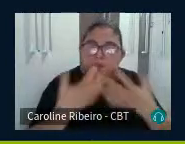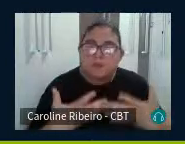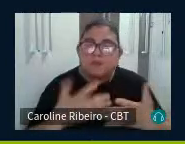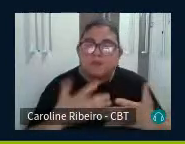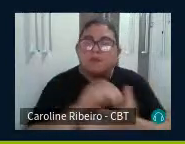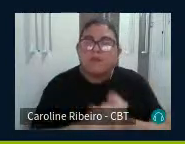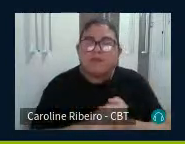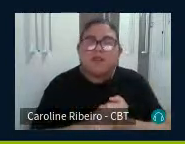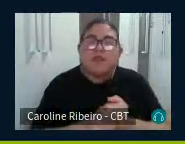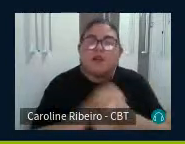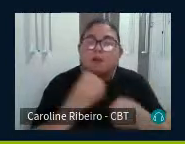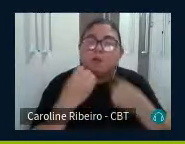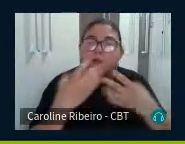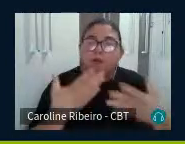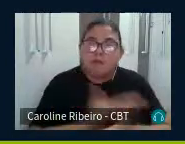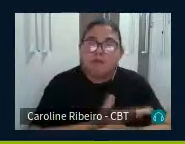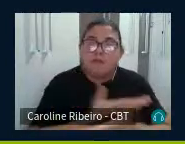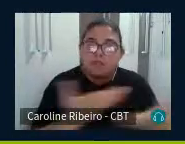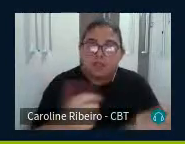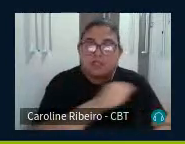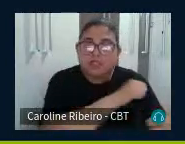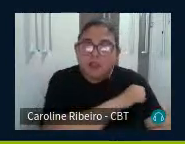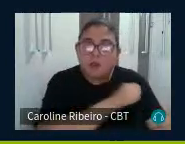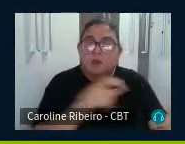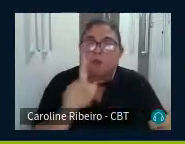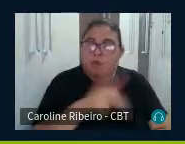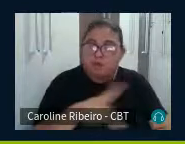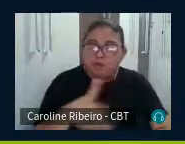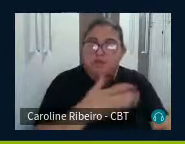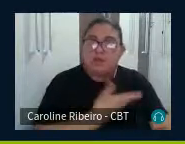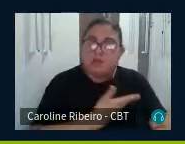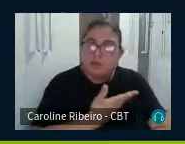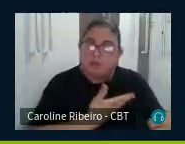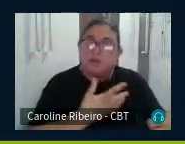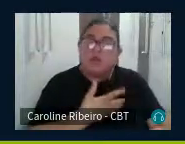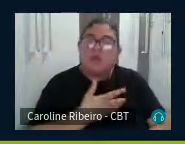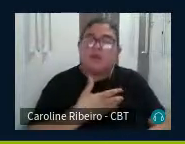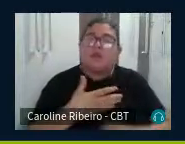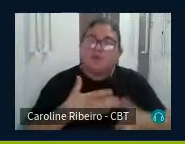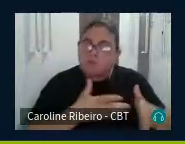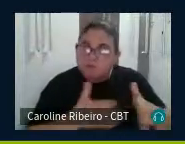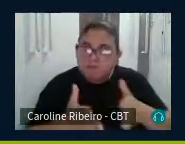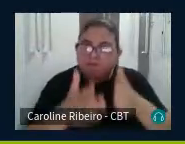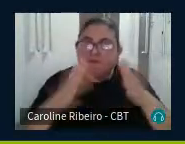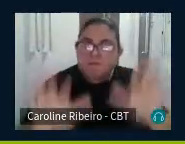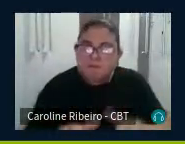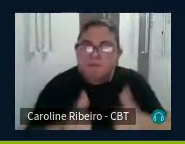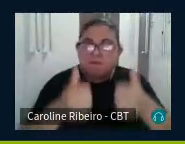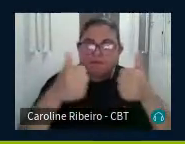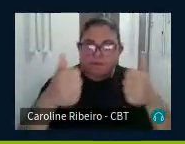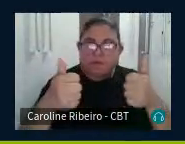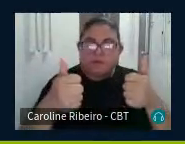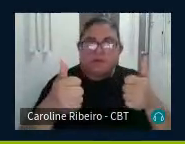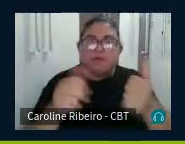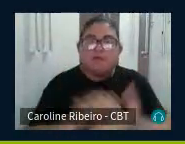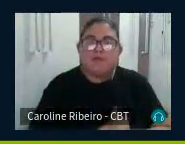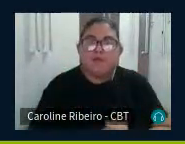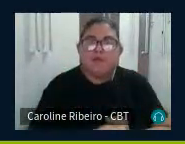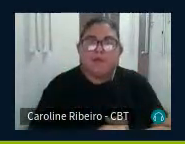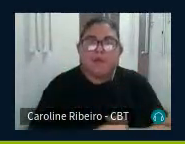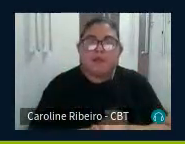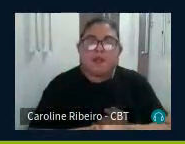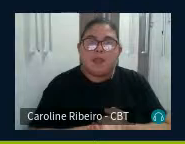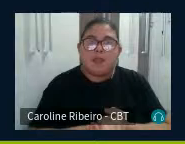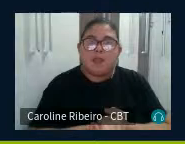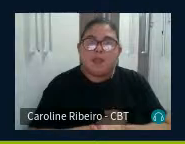Muito bom contar com vocês, alunos, professores, colegas, nessa nossa caminhada. Reafirmo que após a nossa...